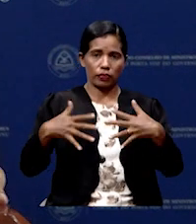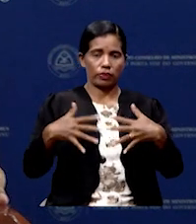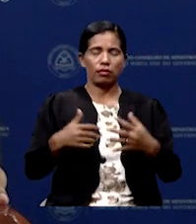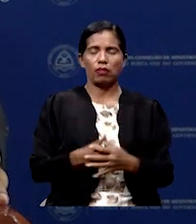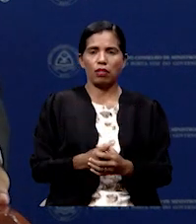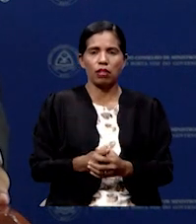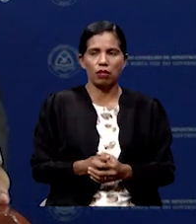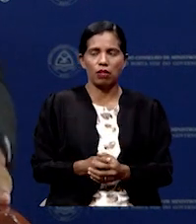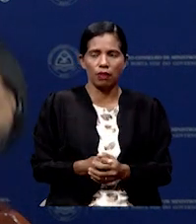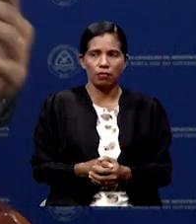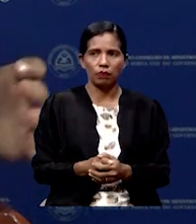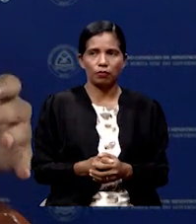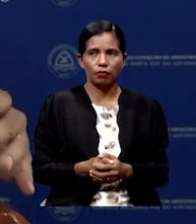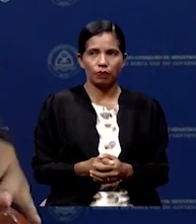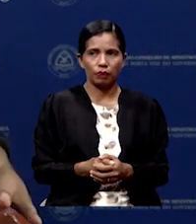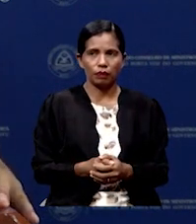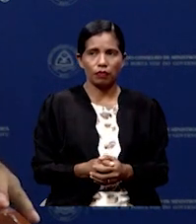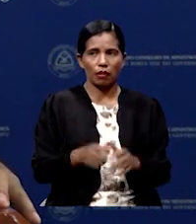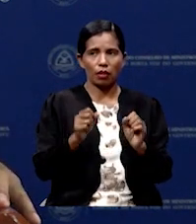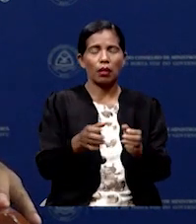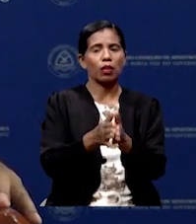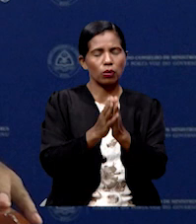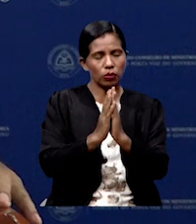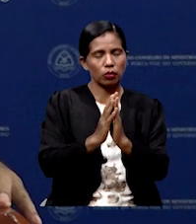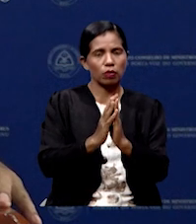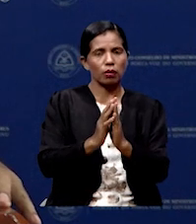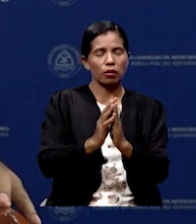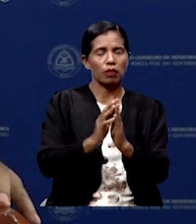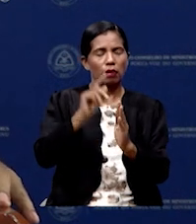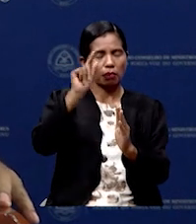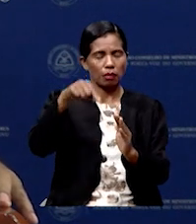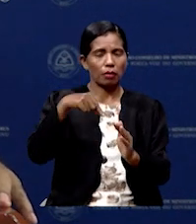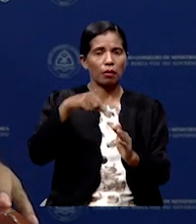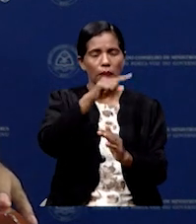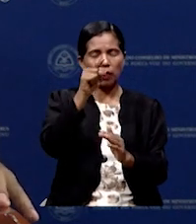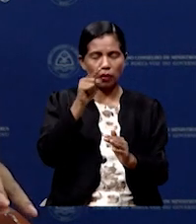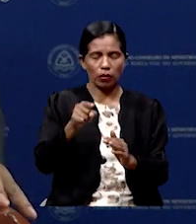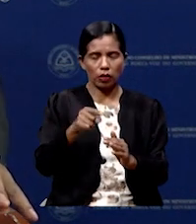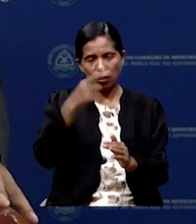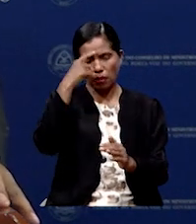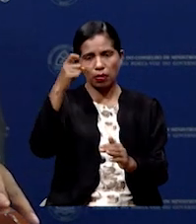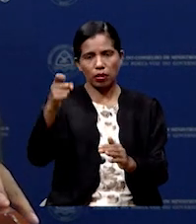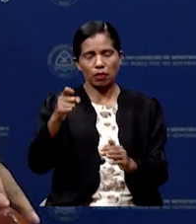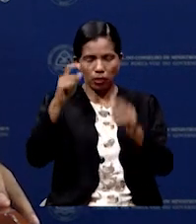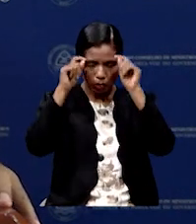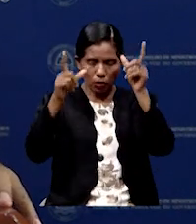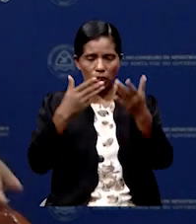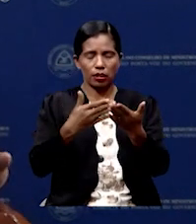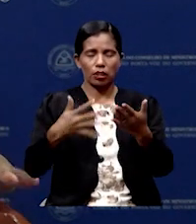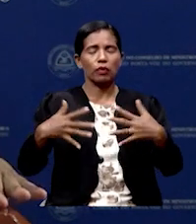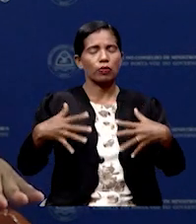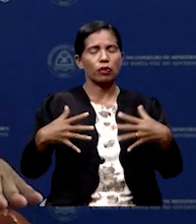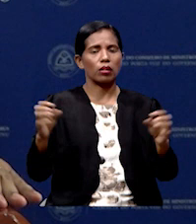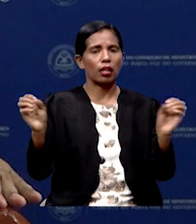Então, balu beluso pergunta. Estamos a ser Timor armas nucleares lá e não somos Timor aderir a Itané. A adesão de